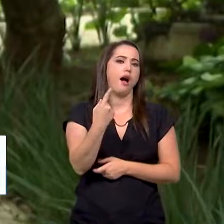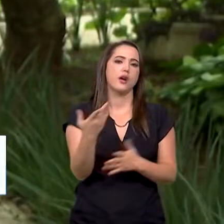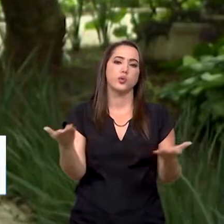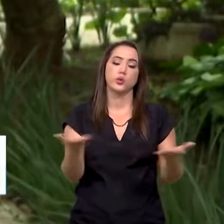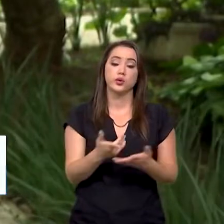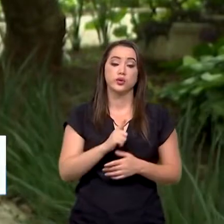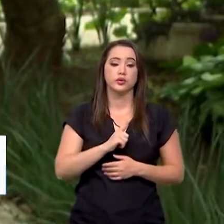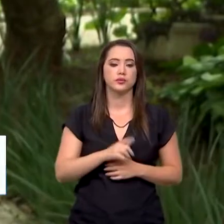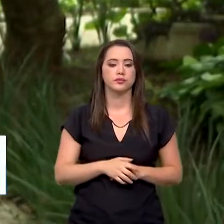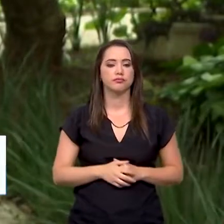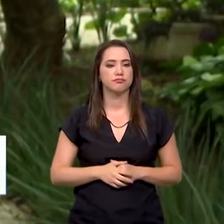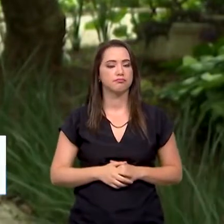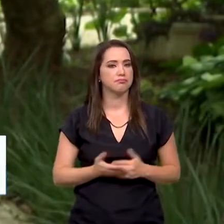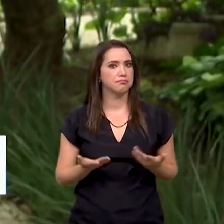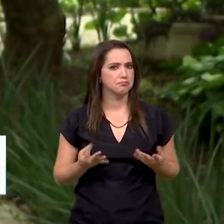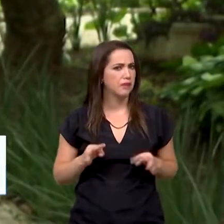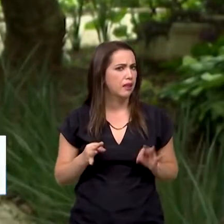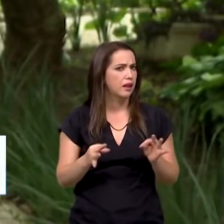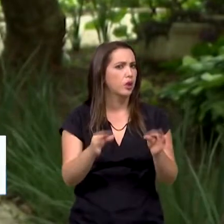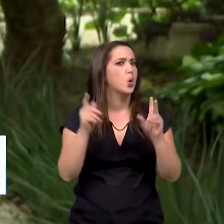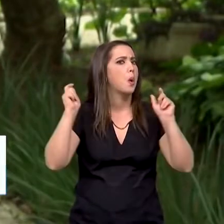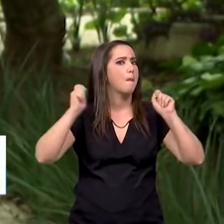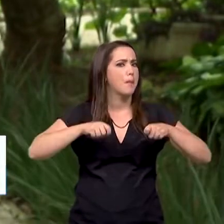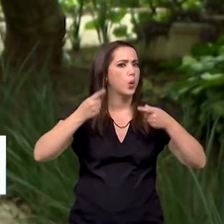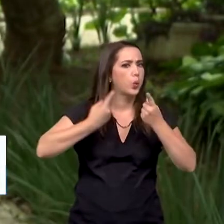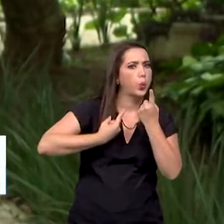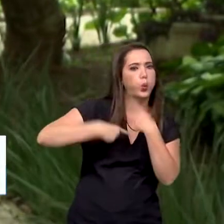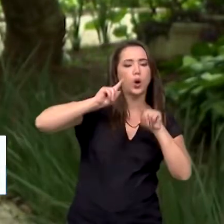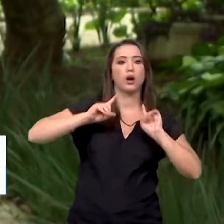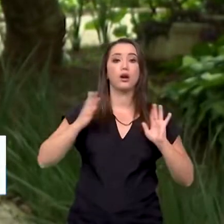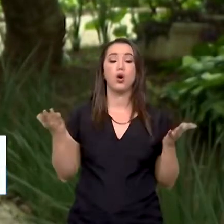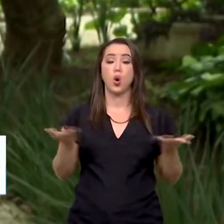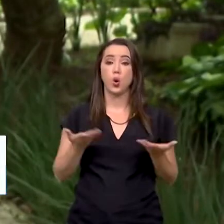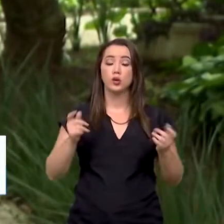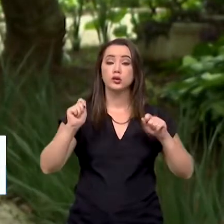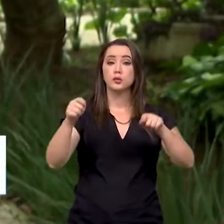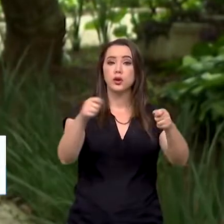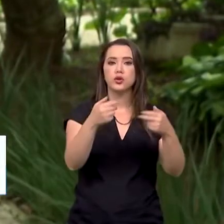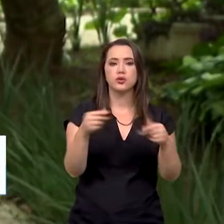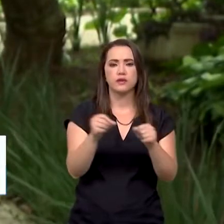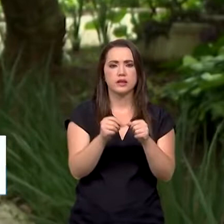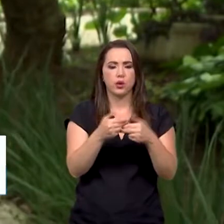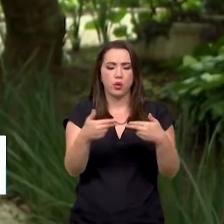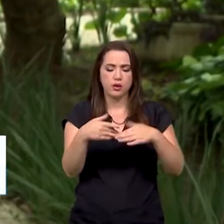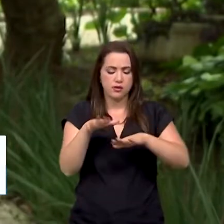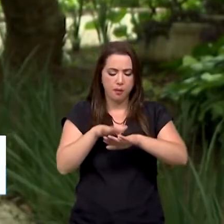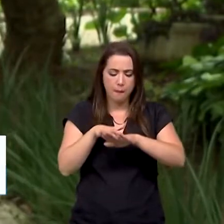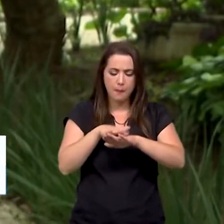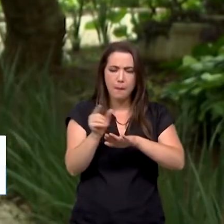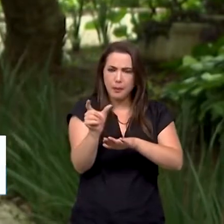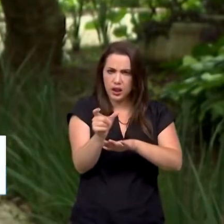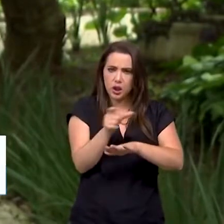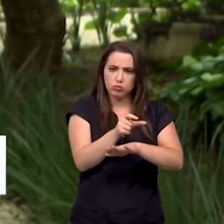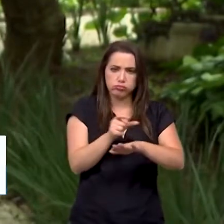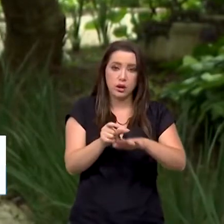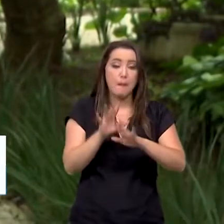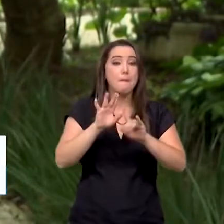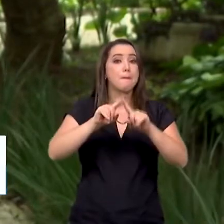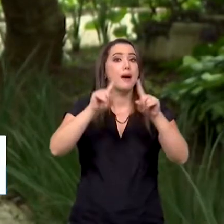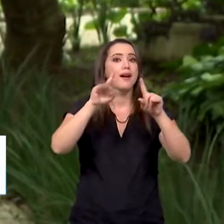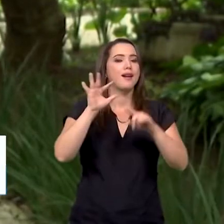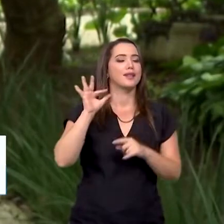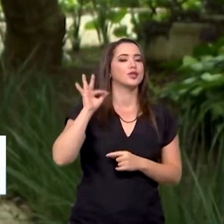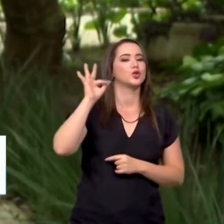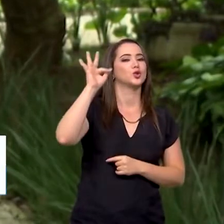mercado. A tecnologia pode ir mais além. Hoje é possível produzir pequenos tecidos do corpo humano, mas no futuro,